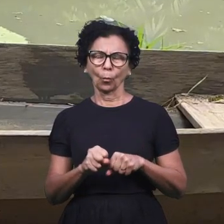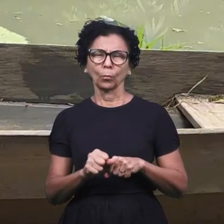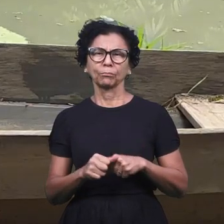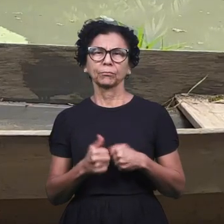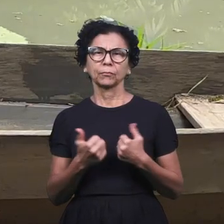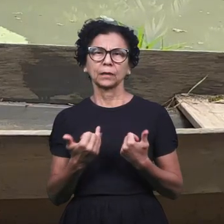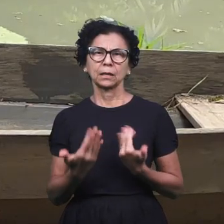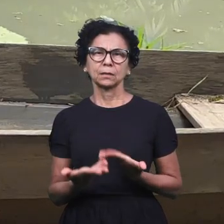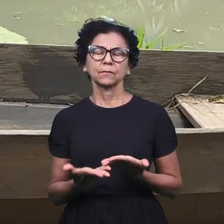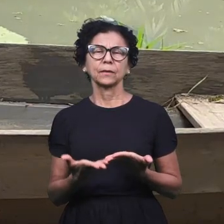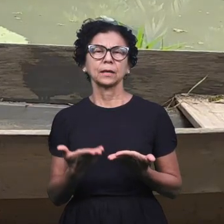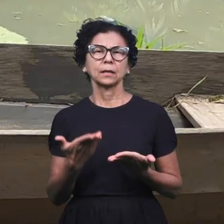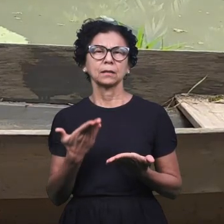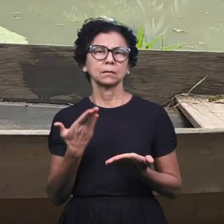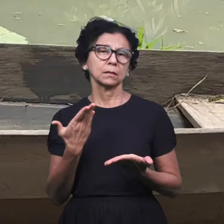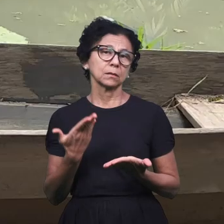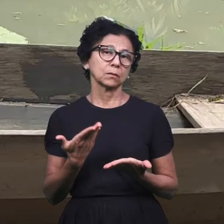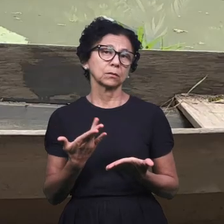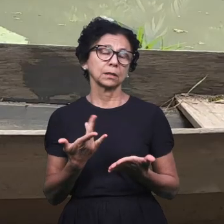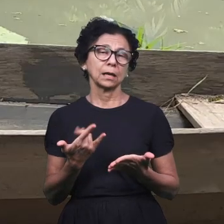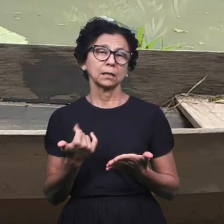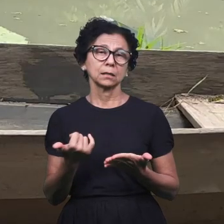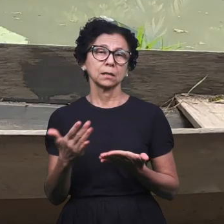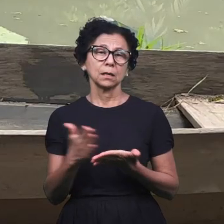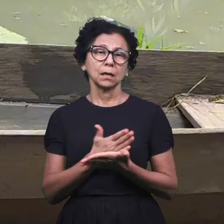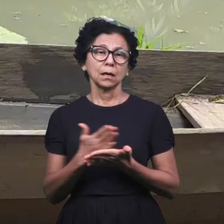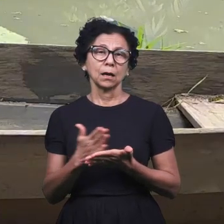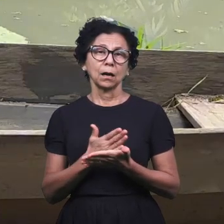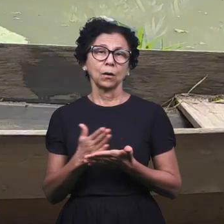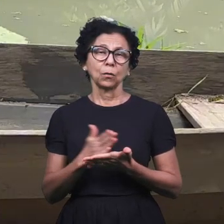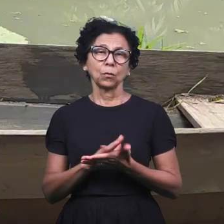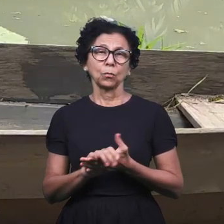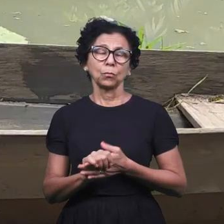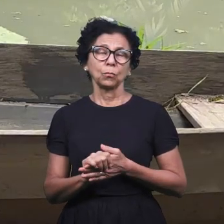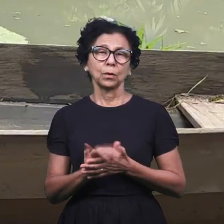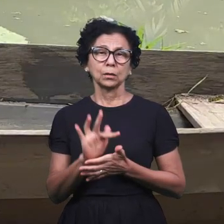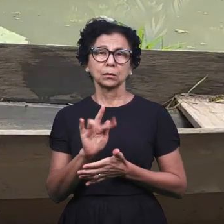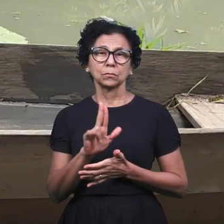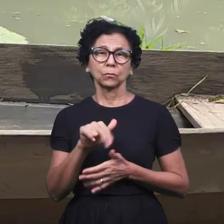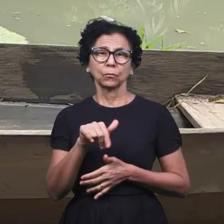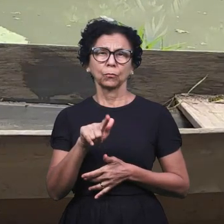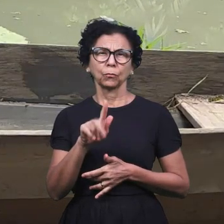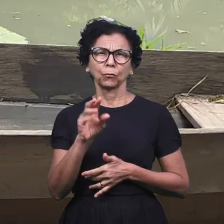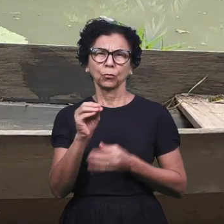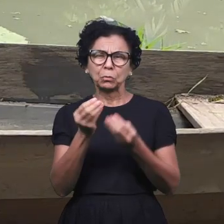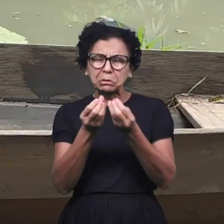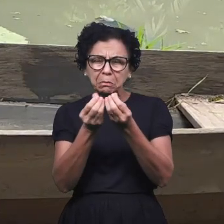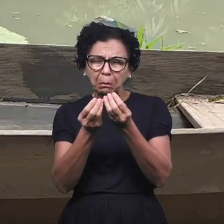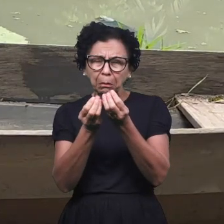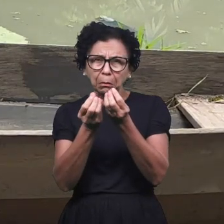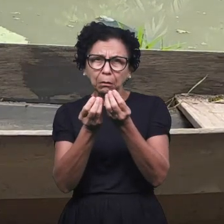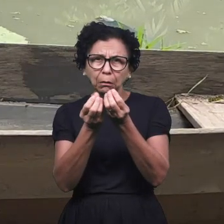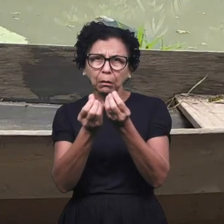né? Eles são, na realidade, os fungos não deixam de ser um tipo